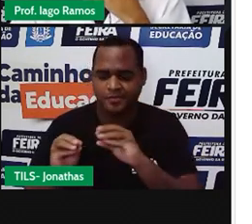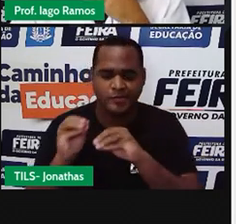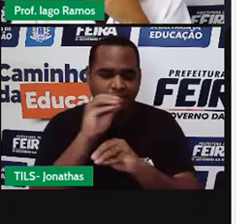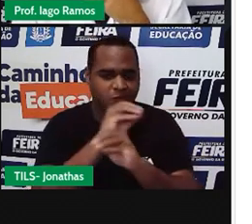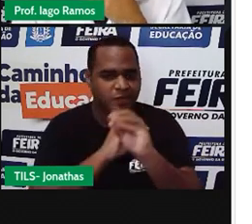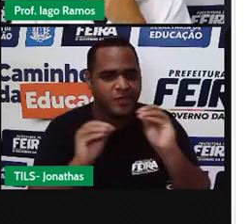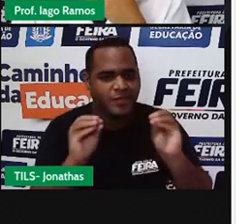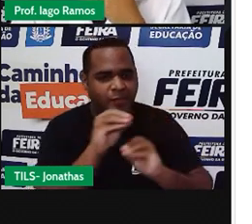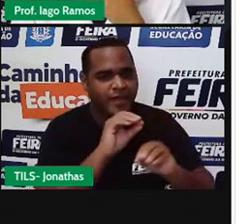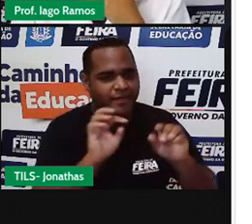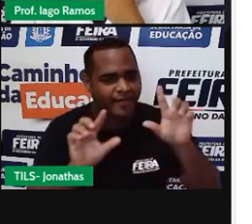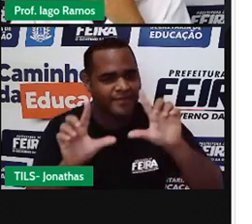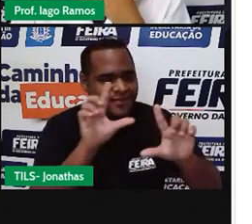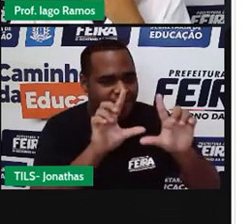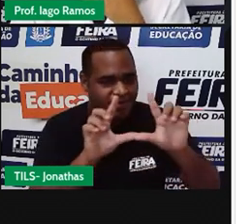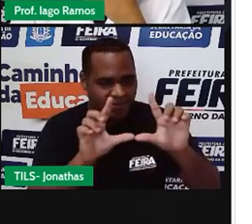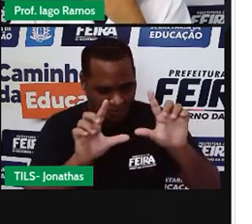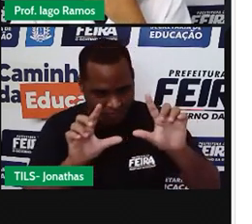tela